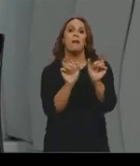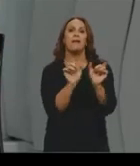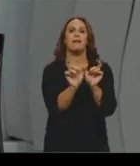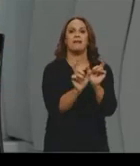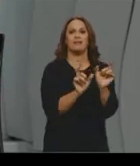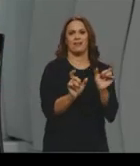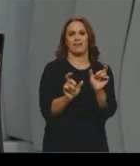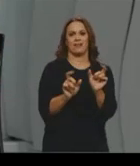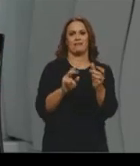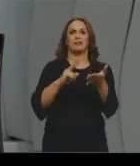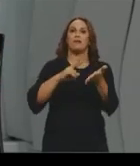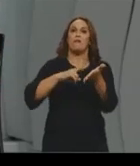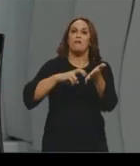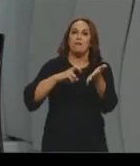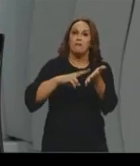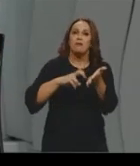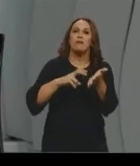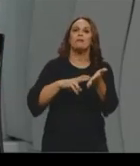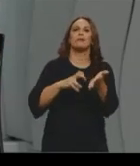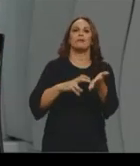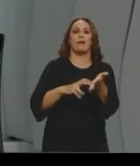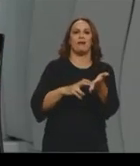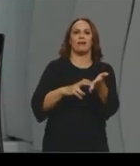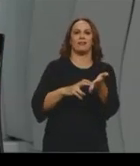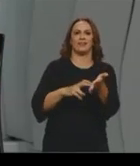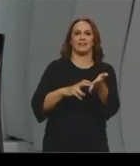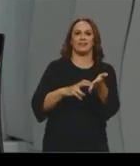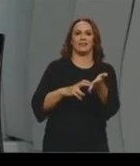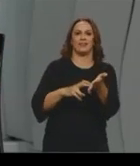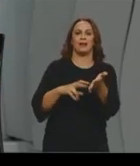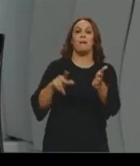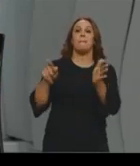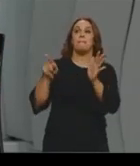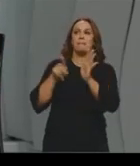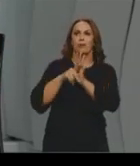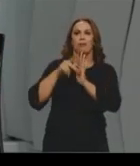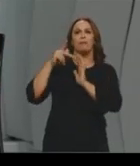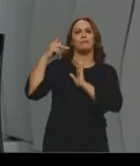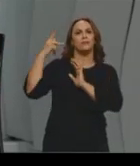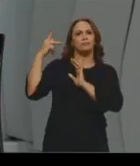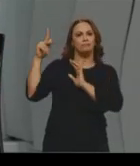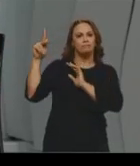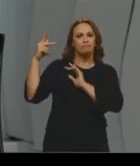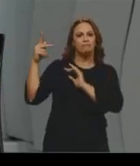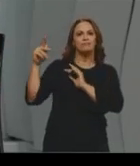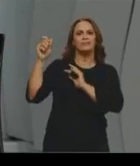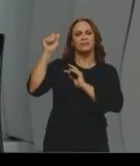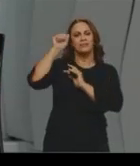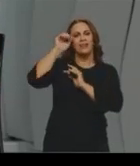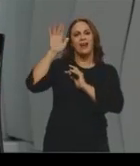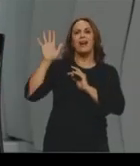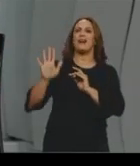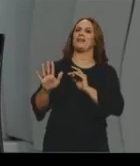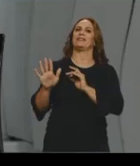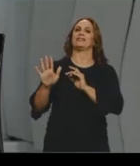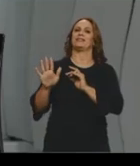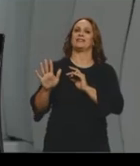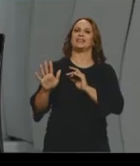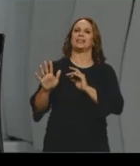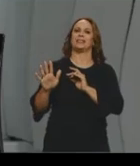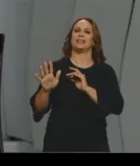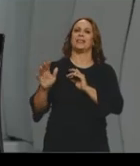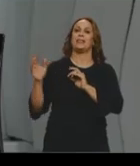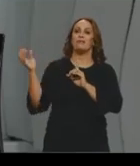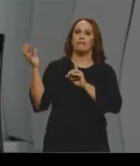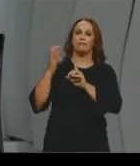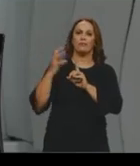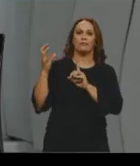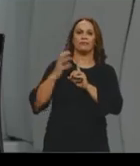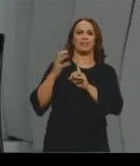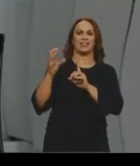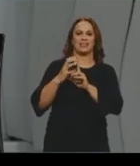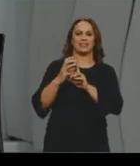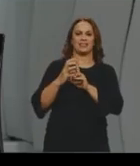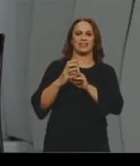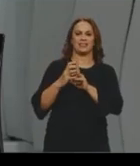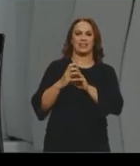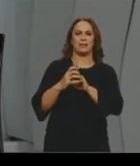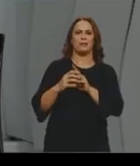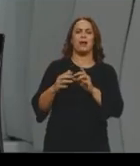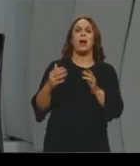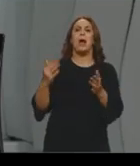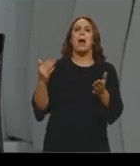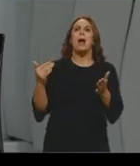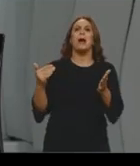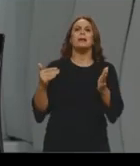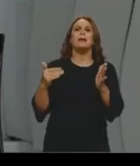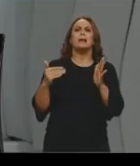aula, quando a gente tratou, na verdade, de história da África, eu trouxe a imagem, né, de uma